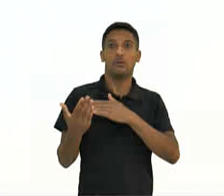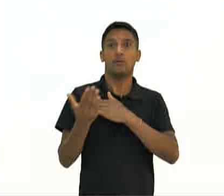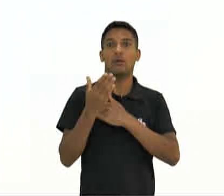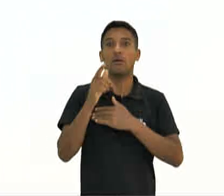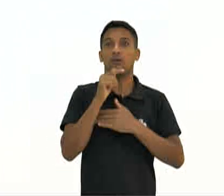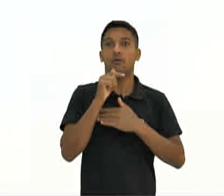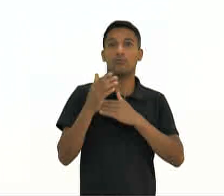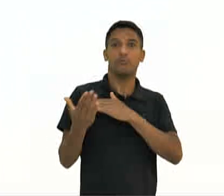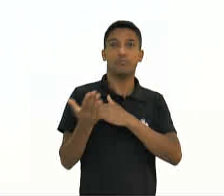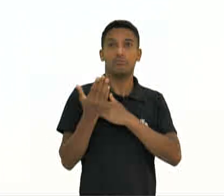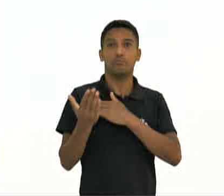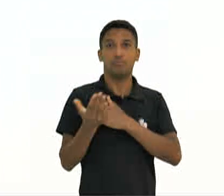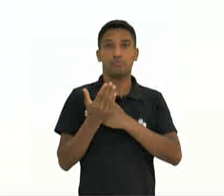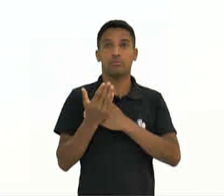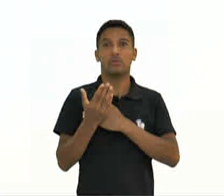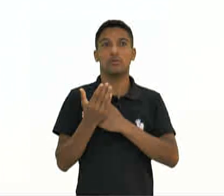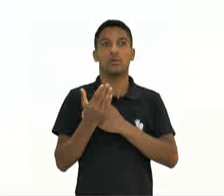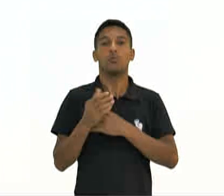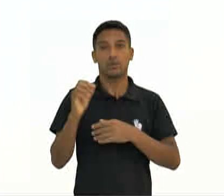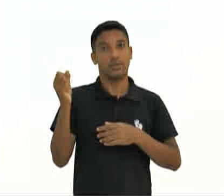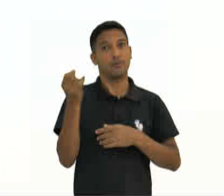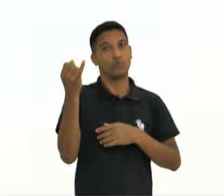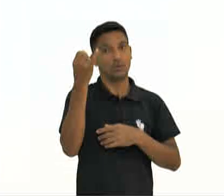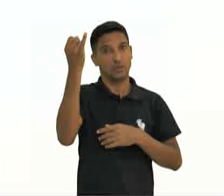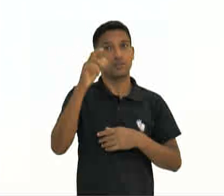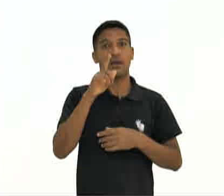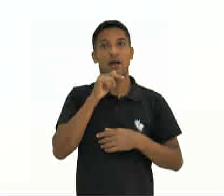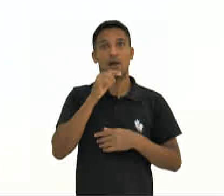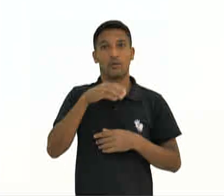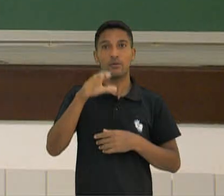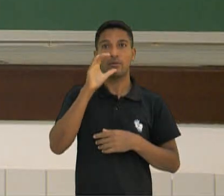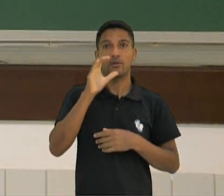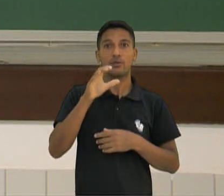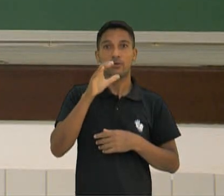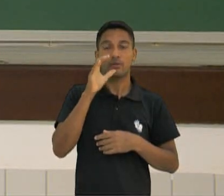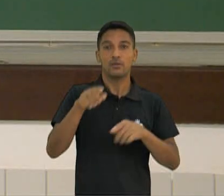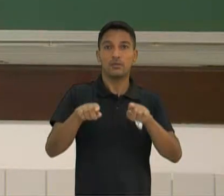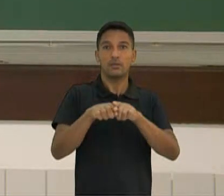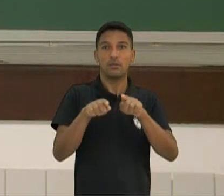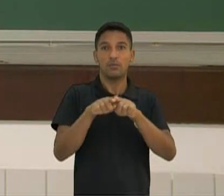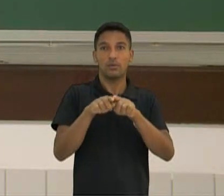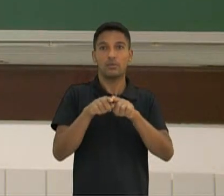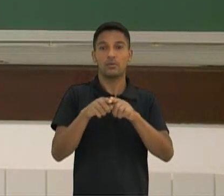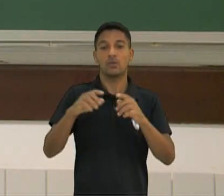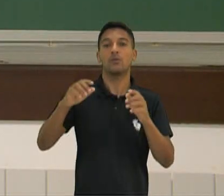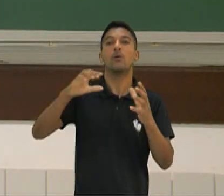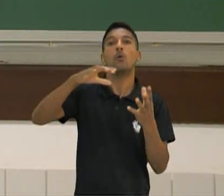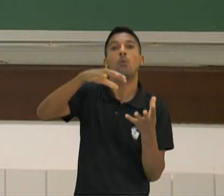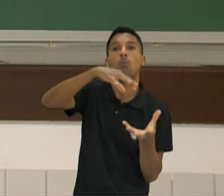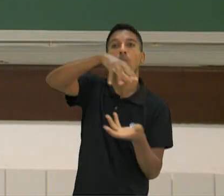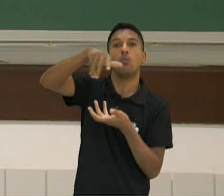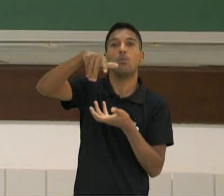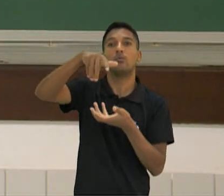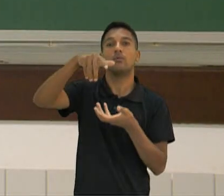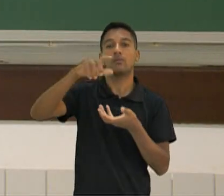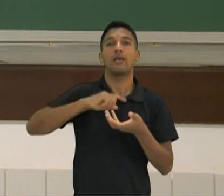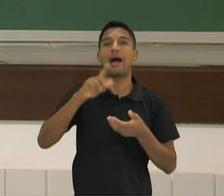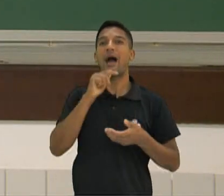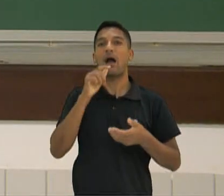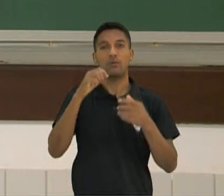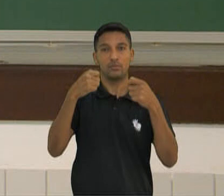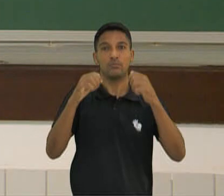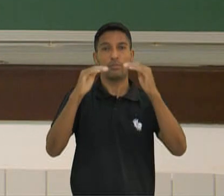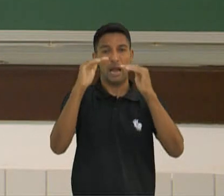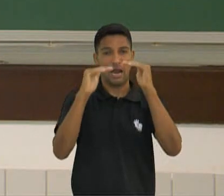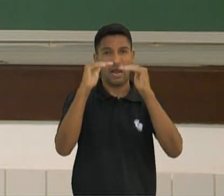próprio corpo, a gente já ressalta a importância da água, sem falar no equilíbrio do planeta. Então, ela é importante para a vida do ser